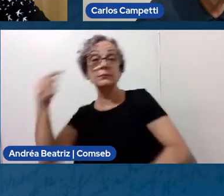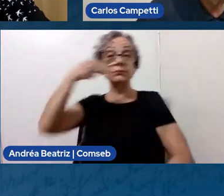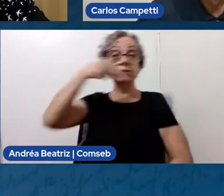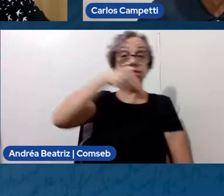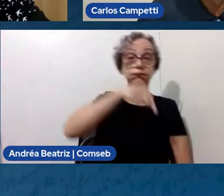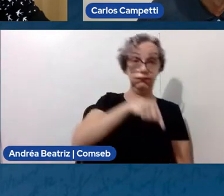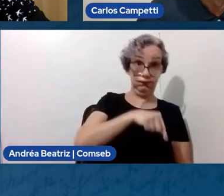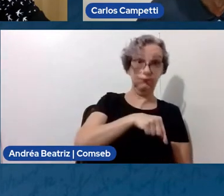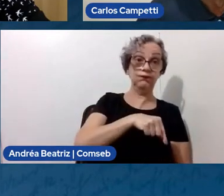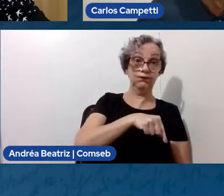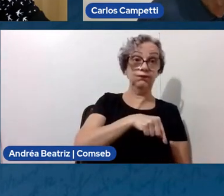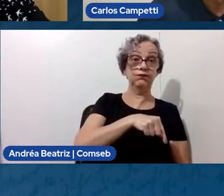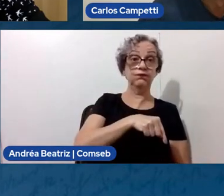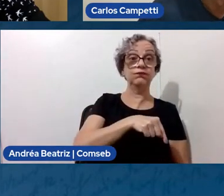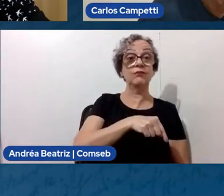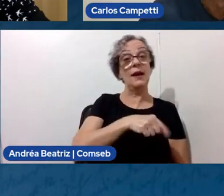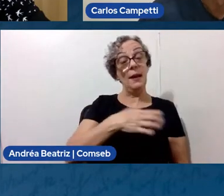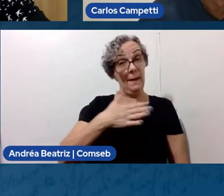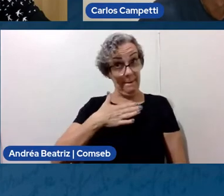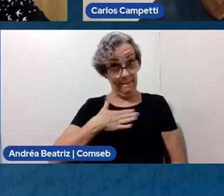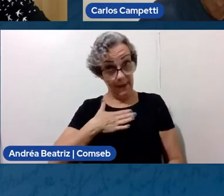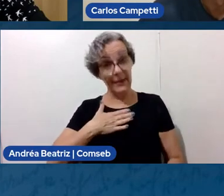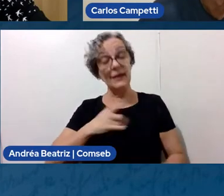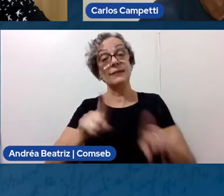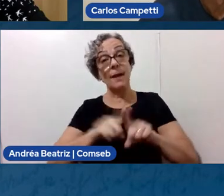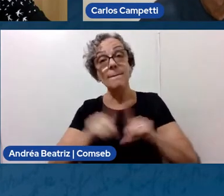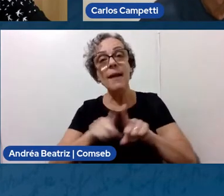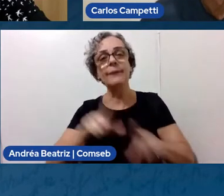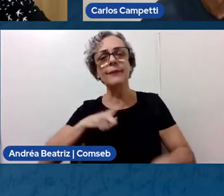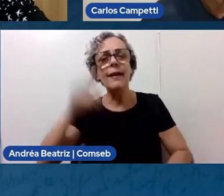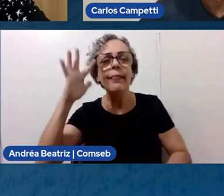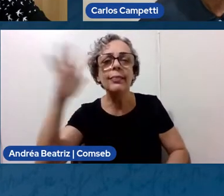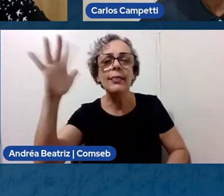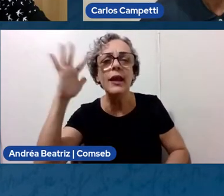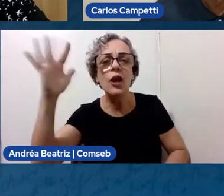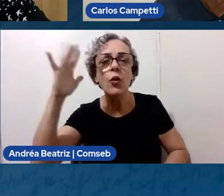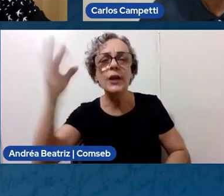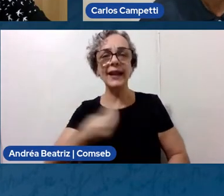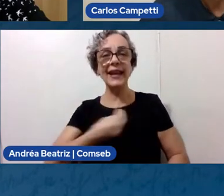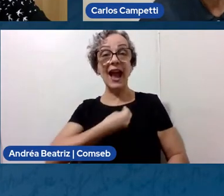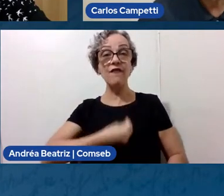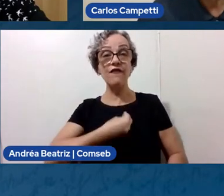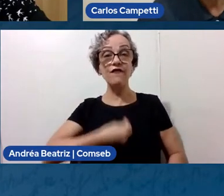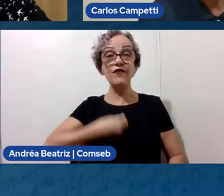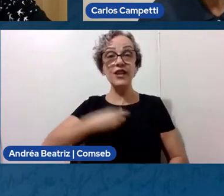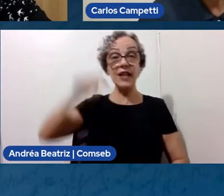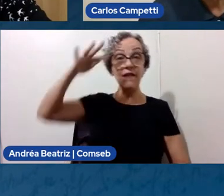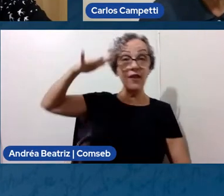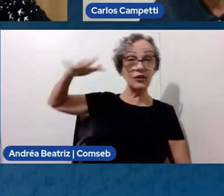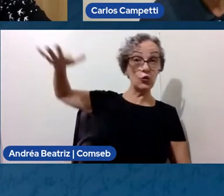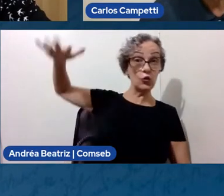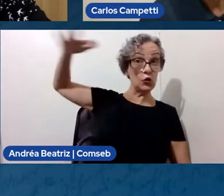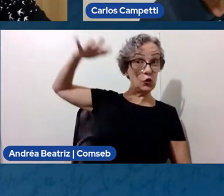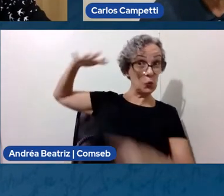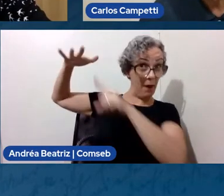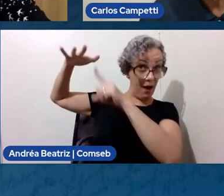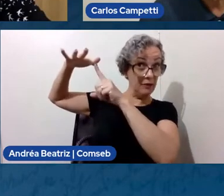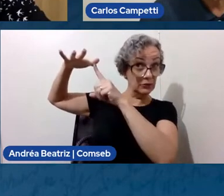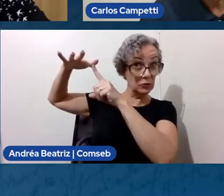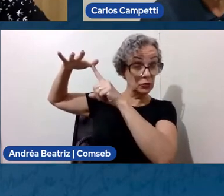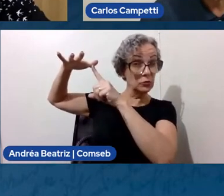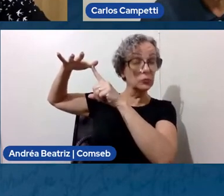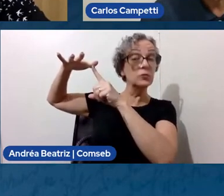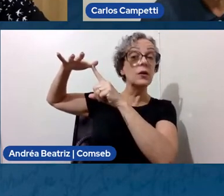uma panspermia, que é a teoria de que a vida veio do espaço. Ele diz mais principalmente